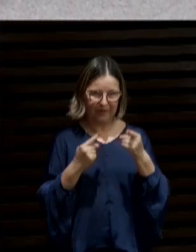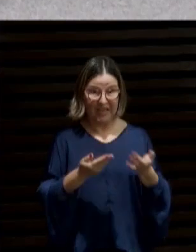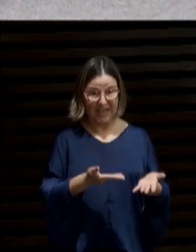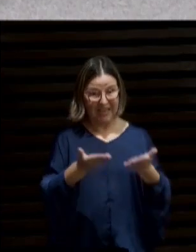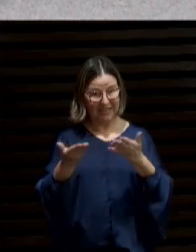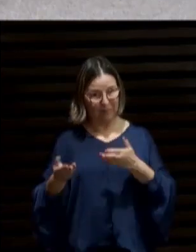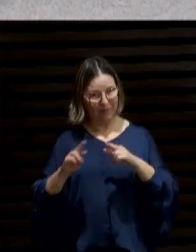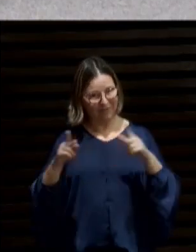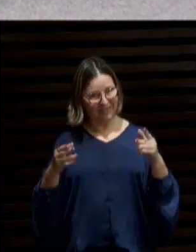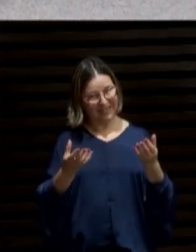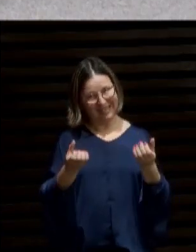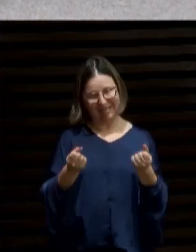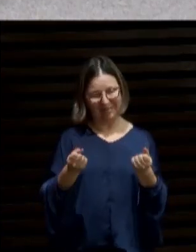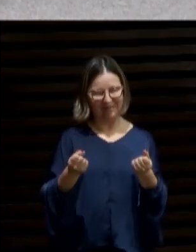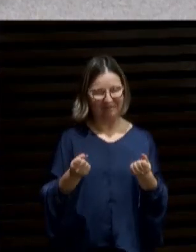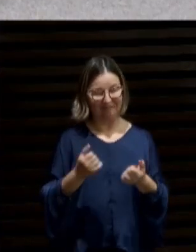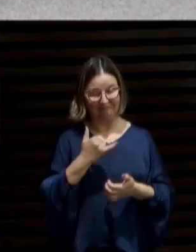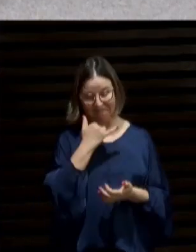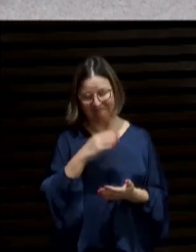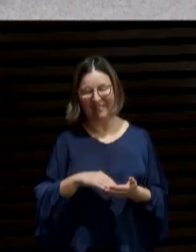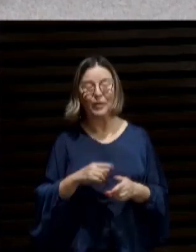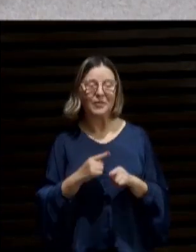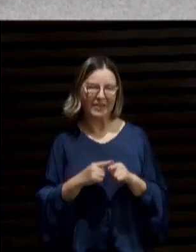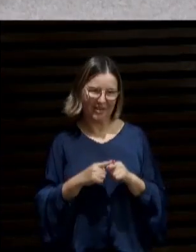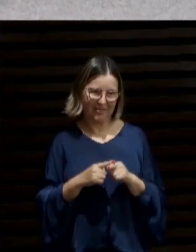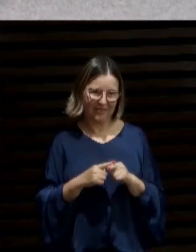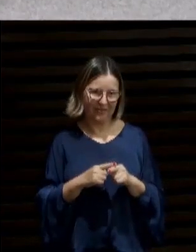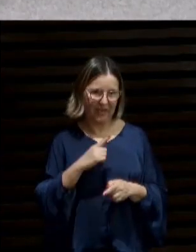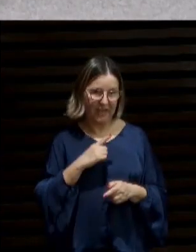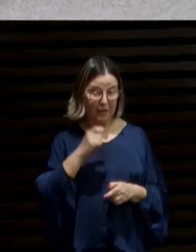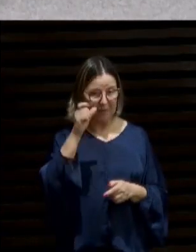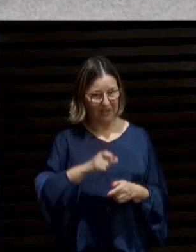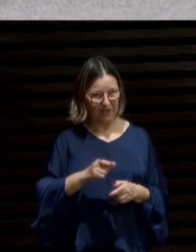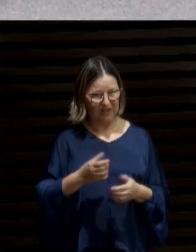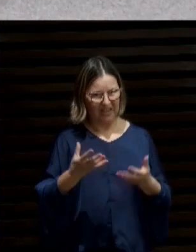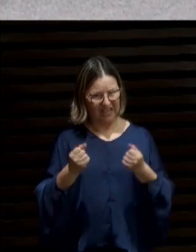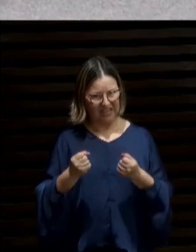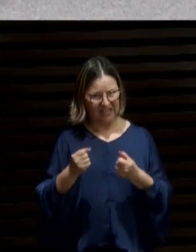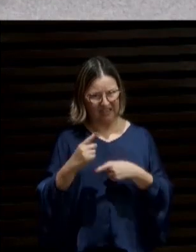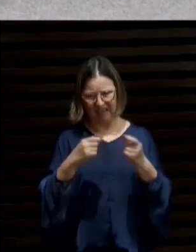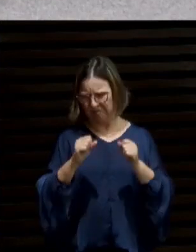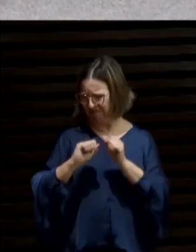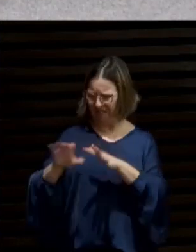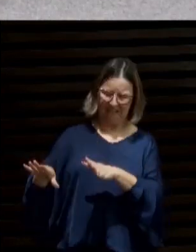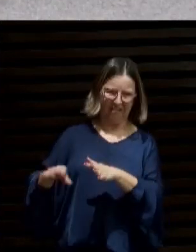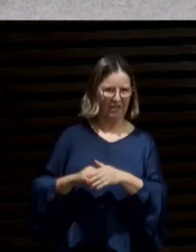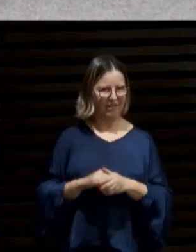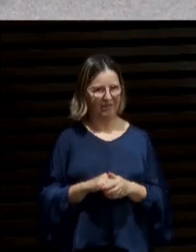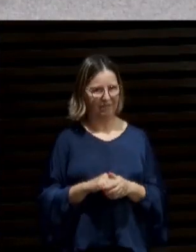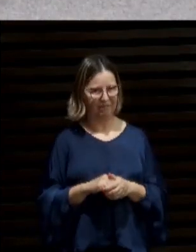é diferente de aceitar. Porque tem gente que aceita e desaceita. Fica